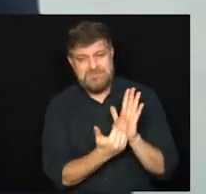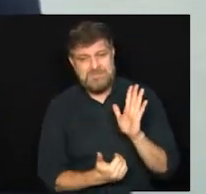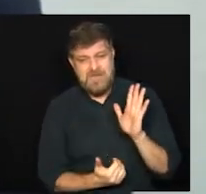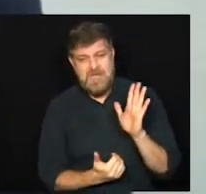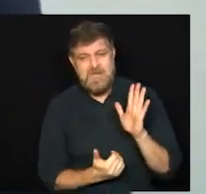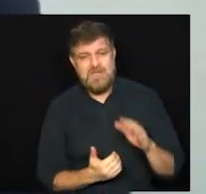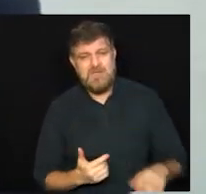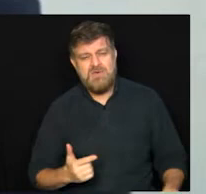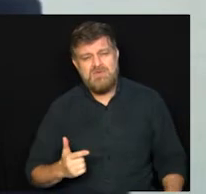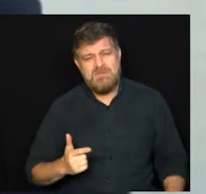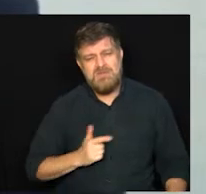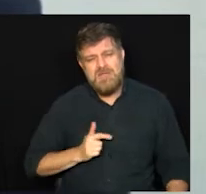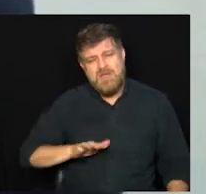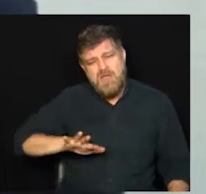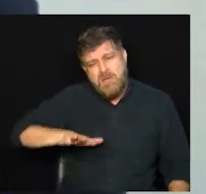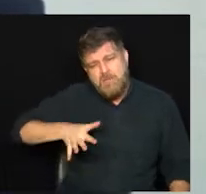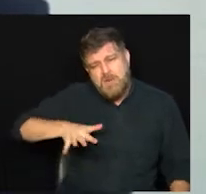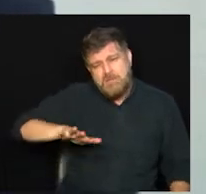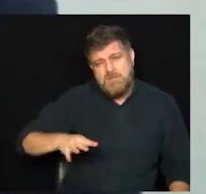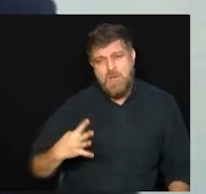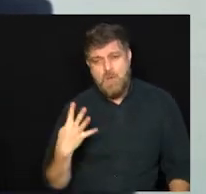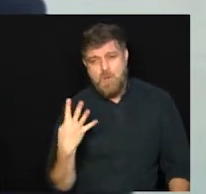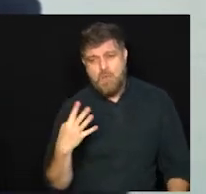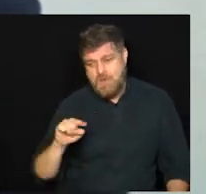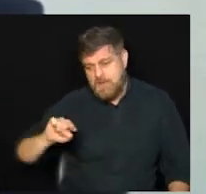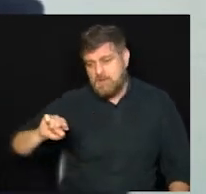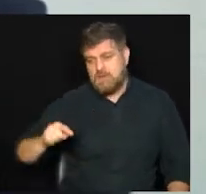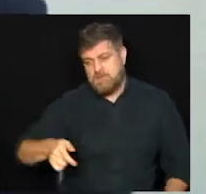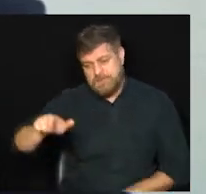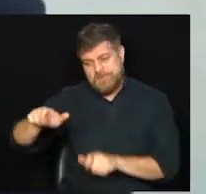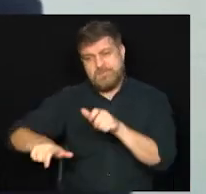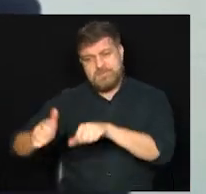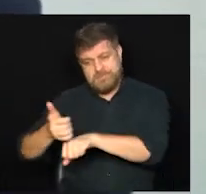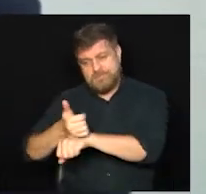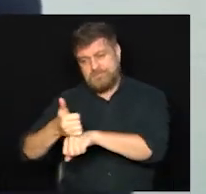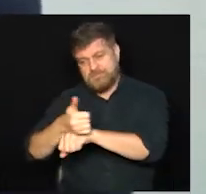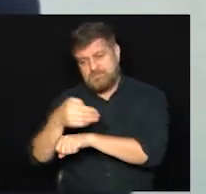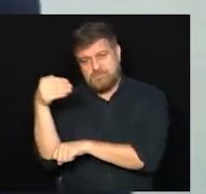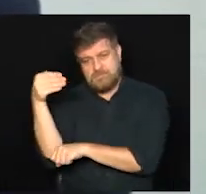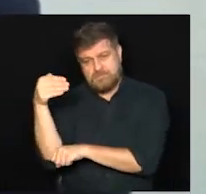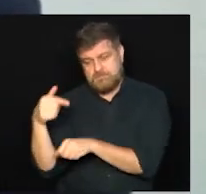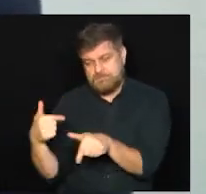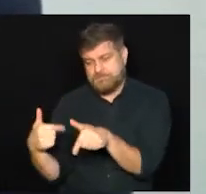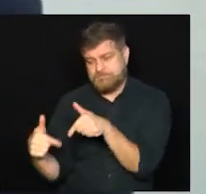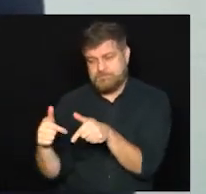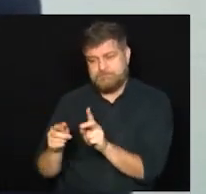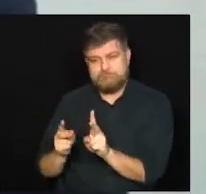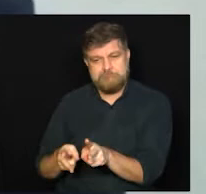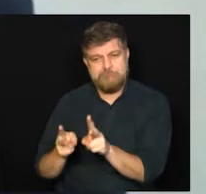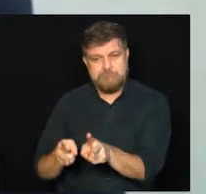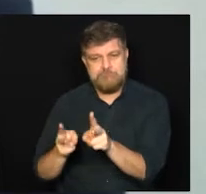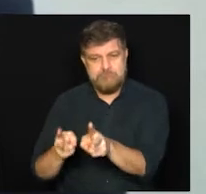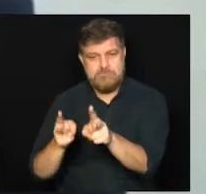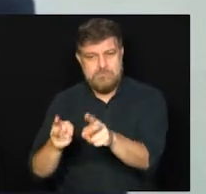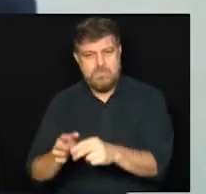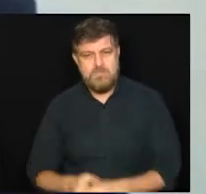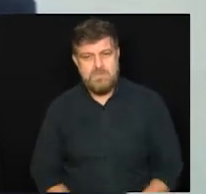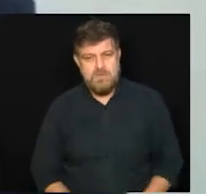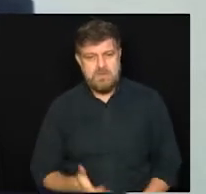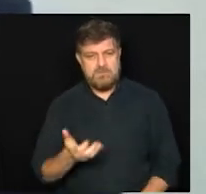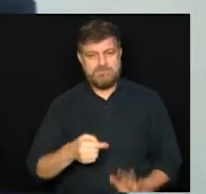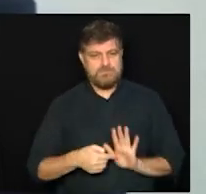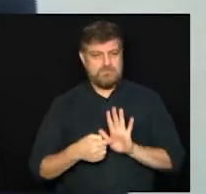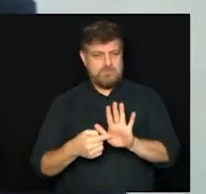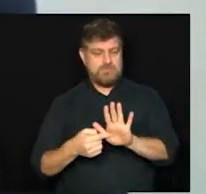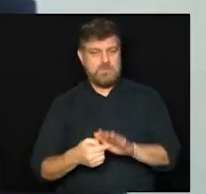né? Ele caiu aí para incríveis 4 mil trabalhadores, então eu queria falar aí do número de empregos